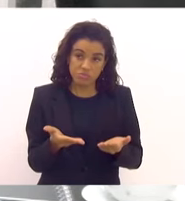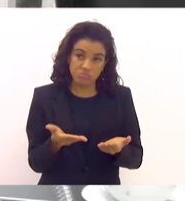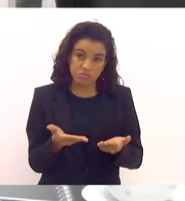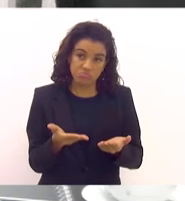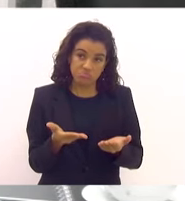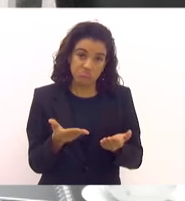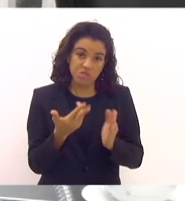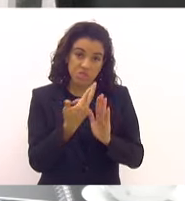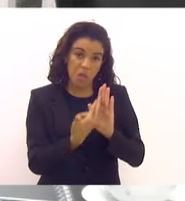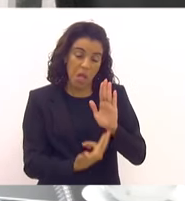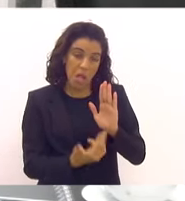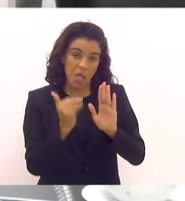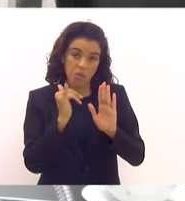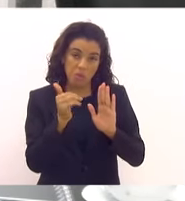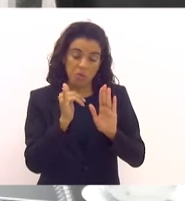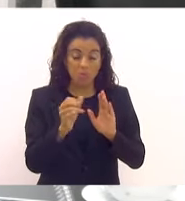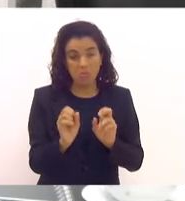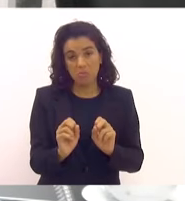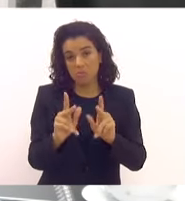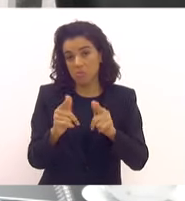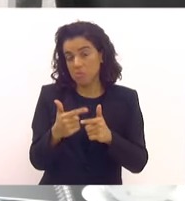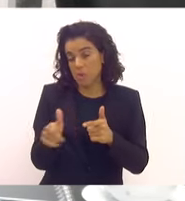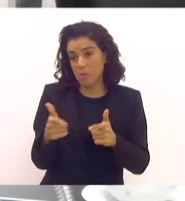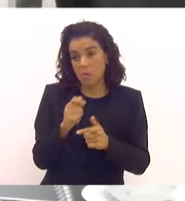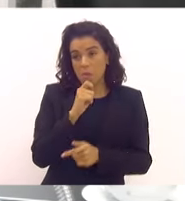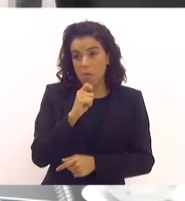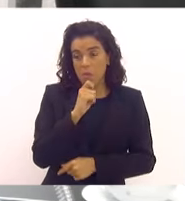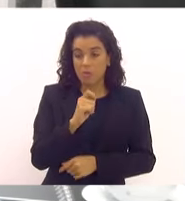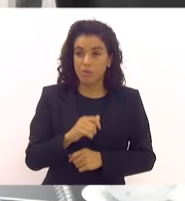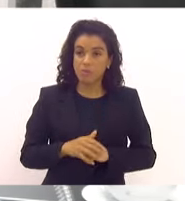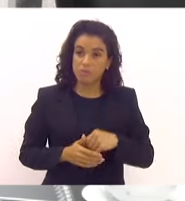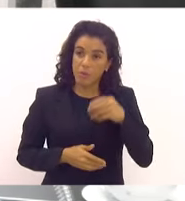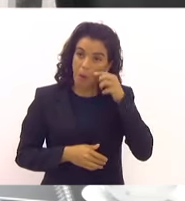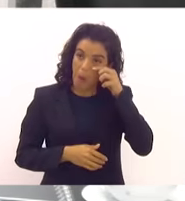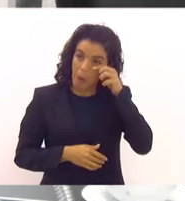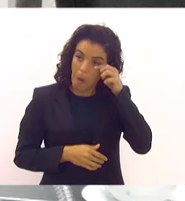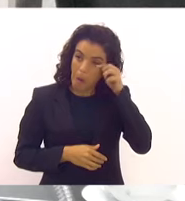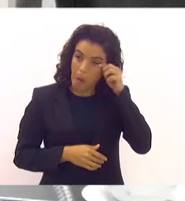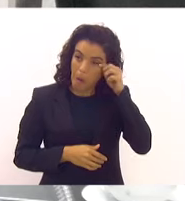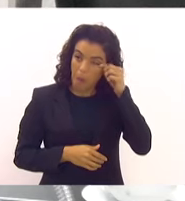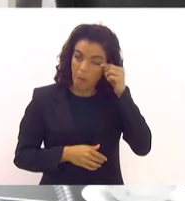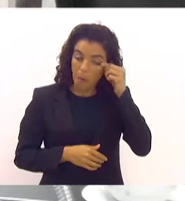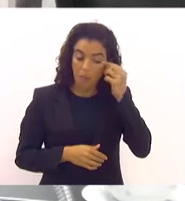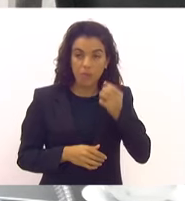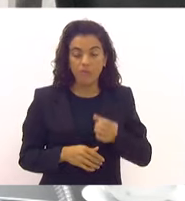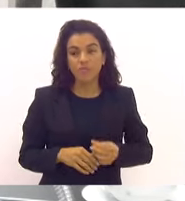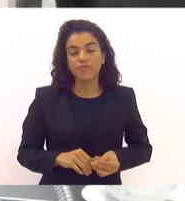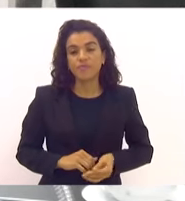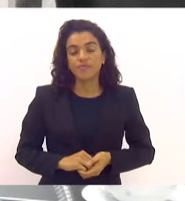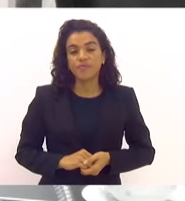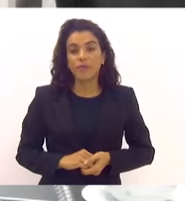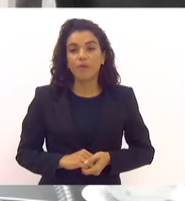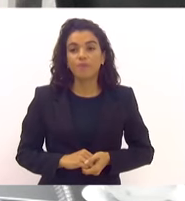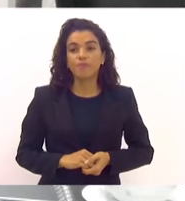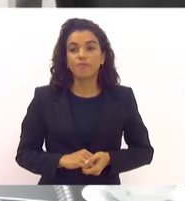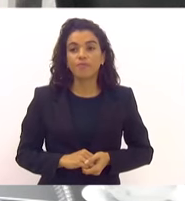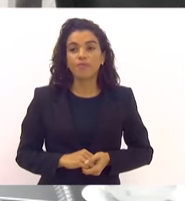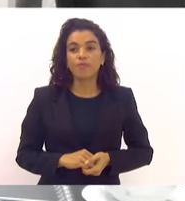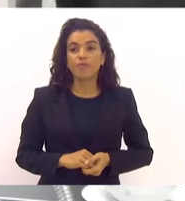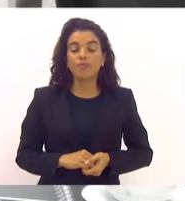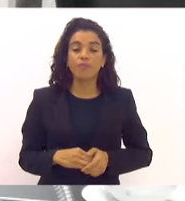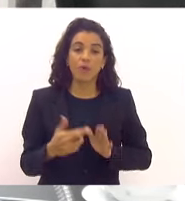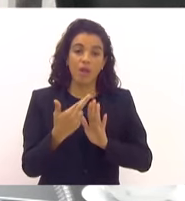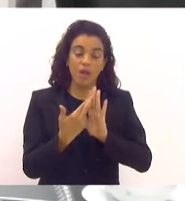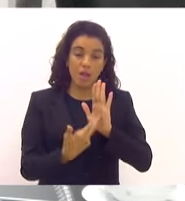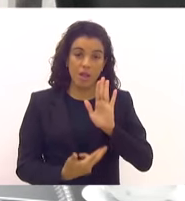relator, também sem problema. Pronto. Fazemos assim. E designar. Então vou designar. Vou ignorar o